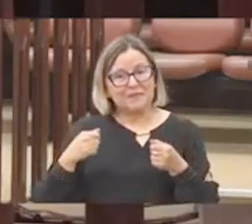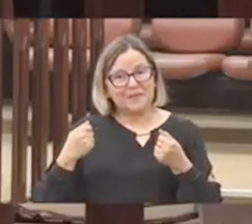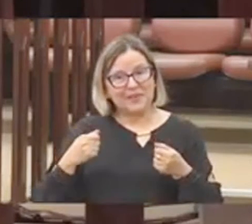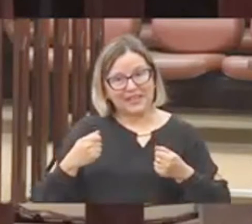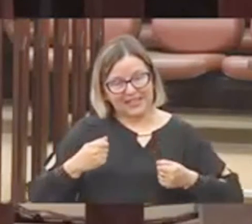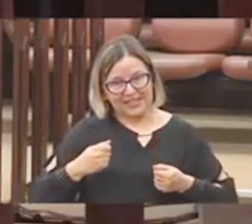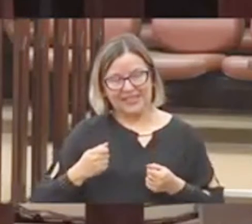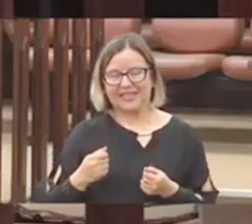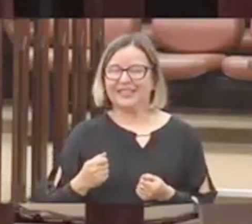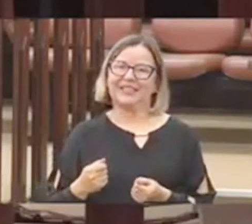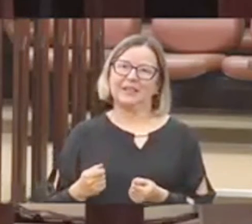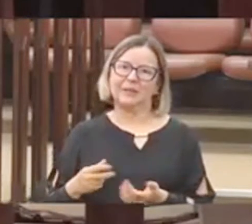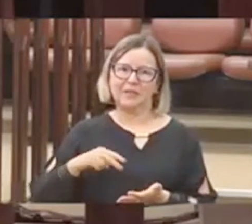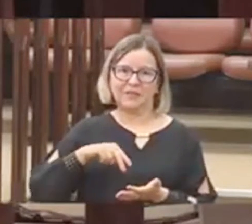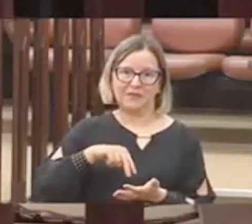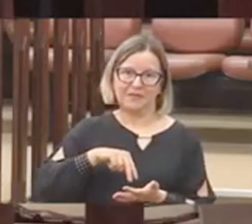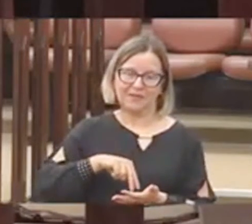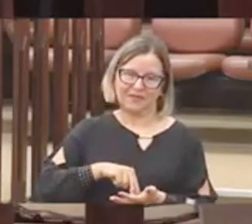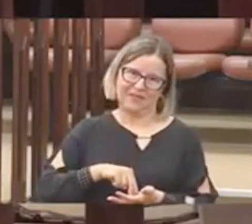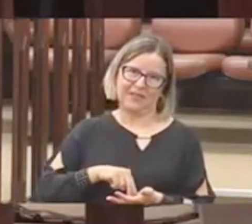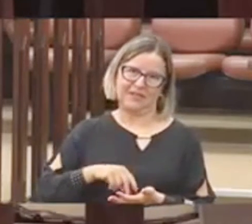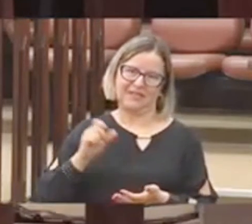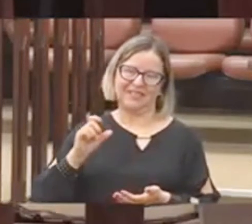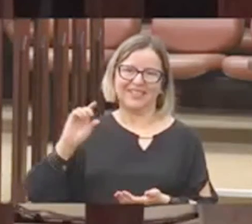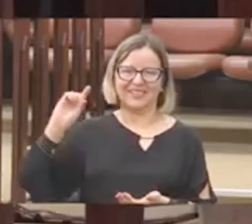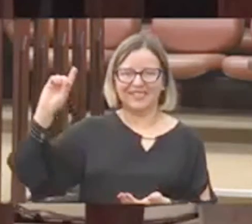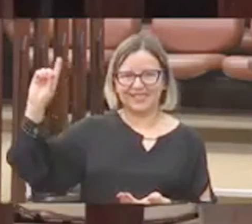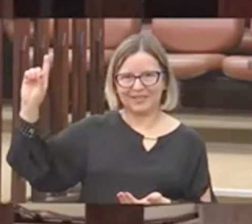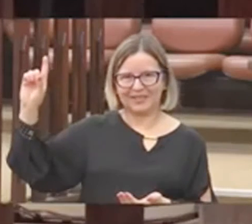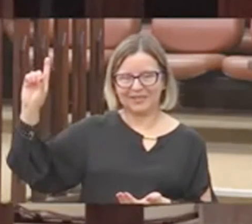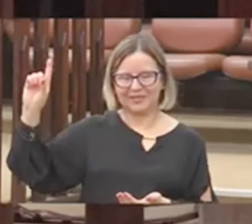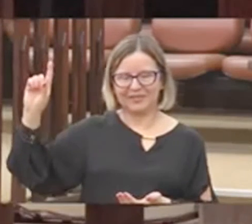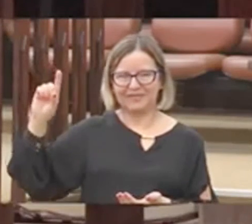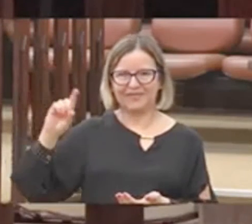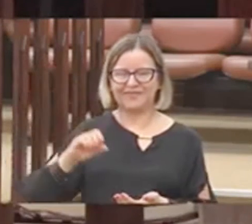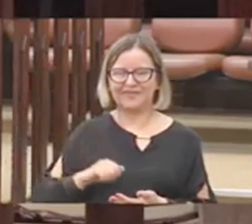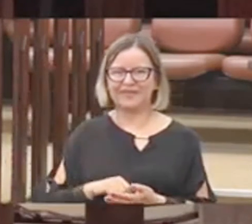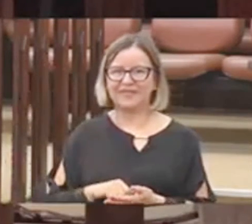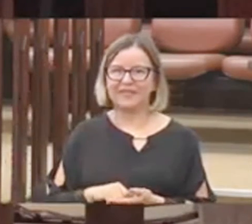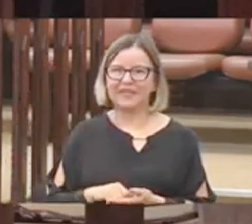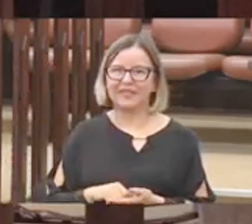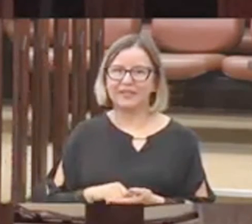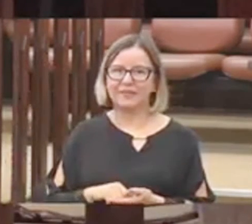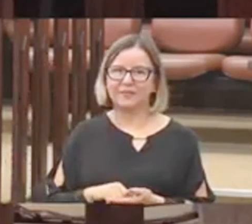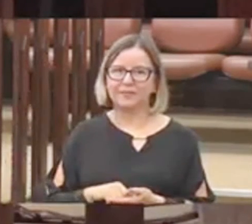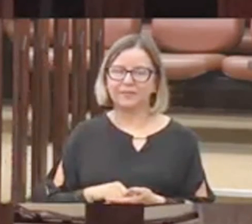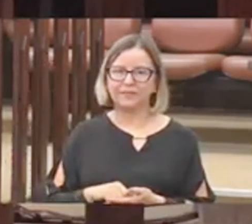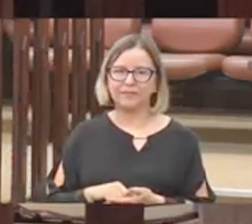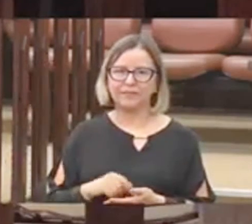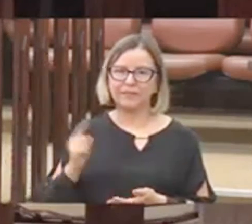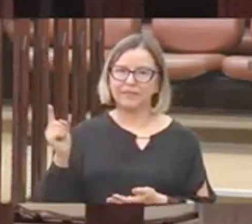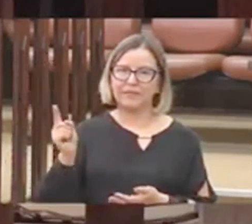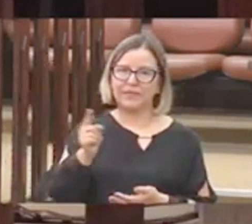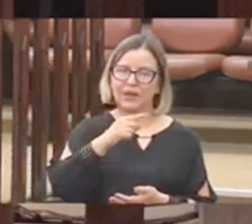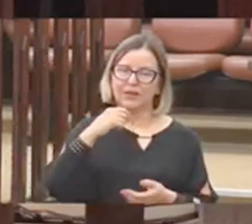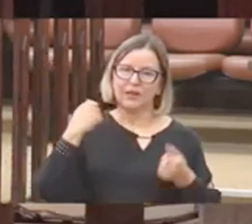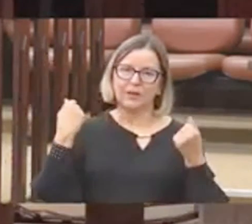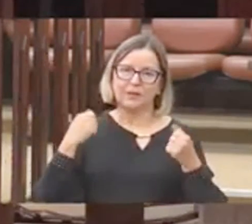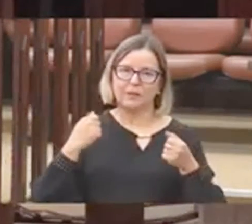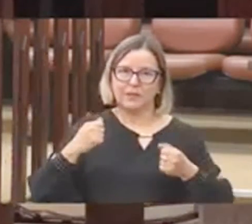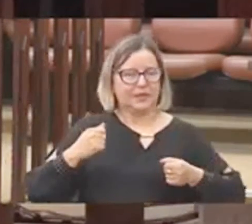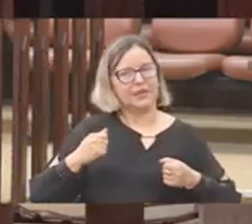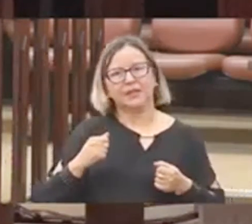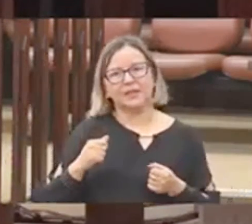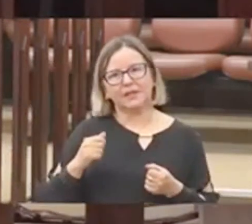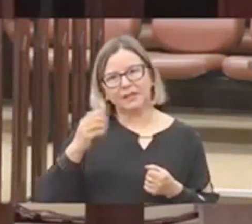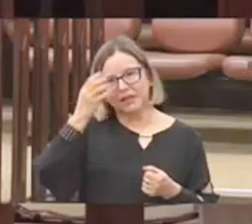O nosso modelo, o nosso paradigma, o nosso conceito tem que mudar. Porque senão, a cada momento de dificuldade e